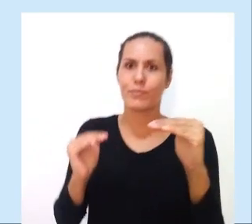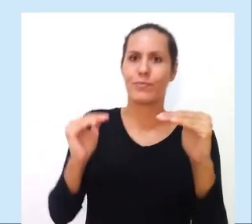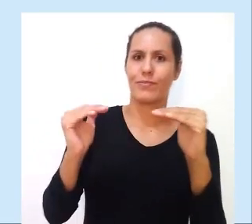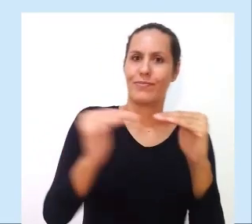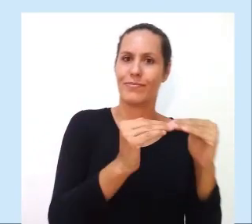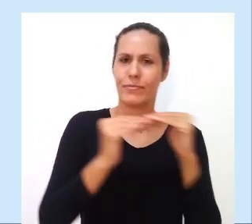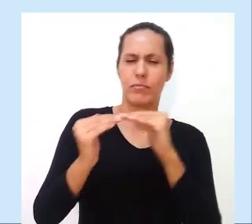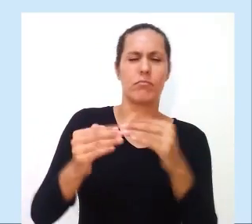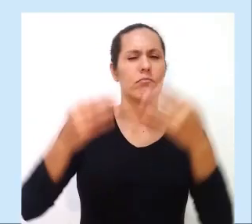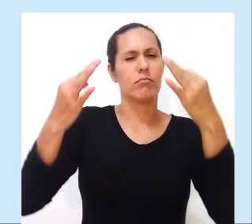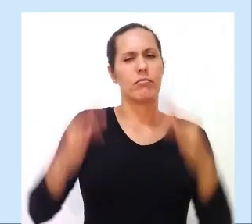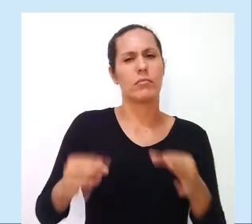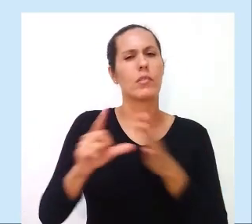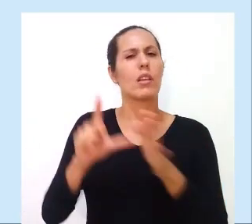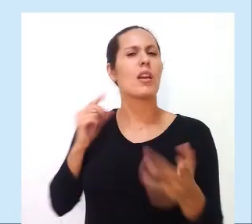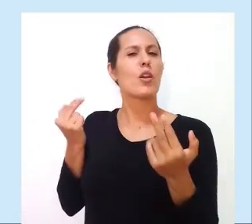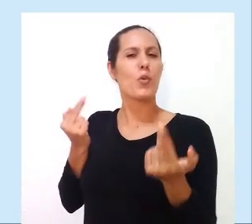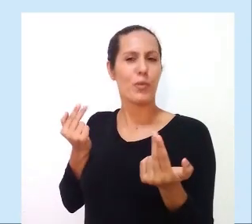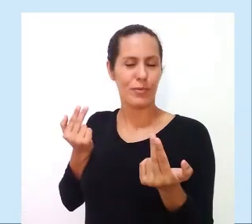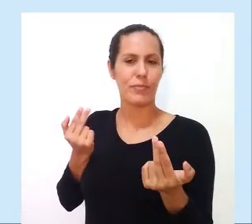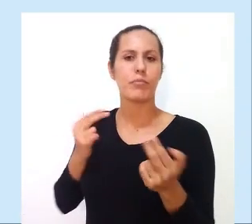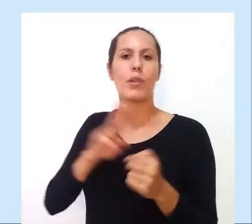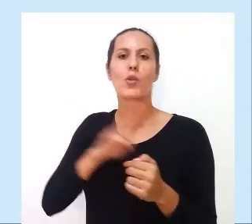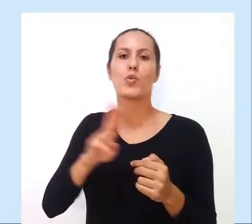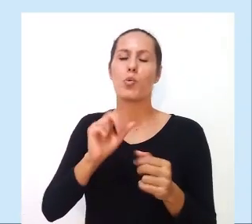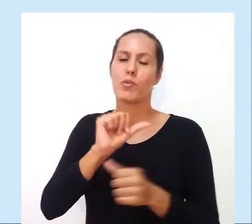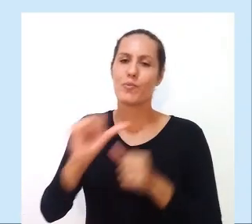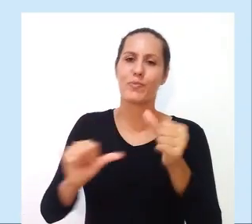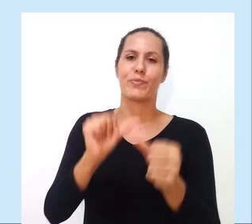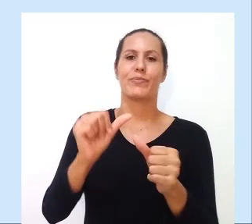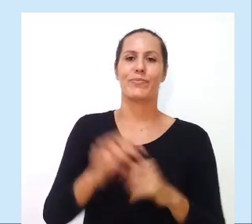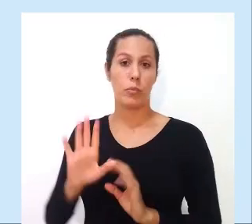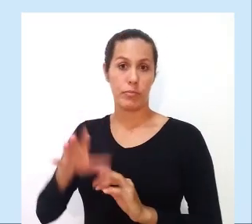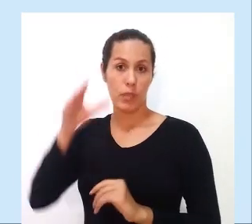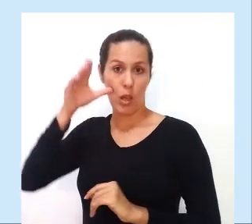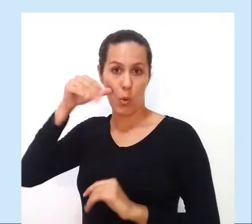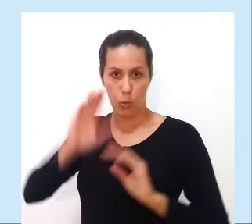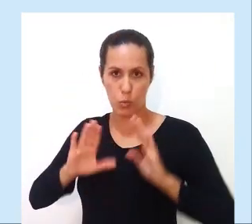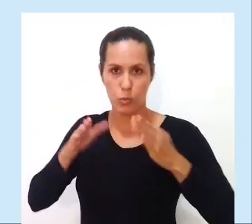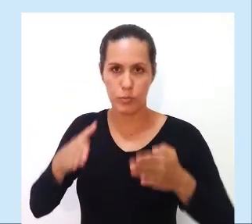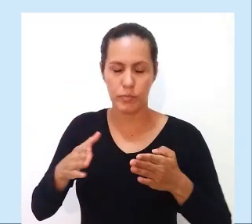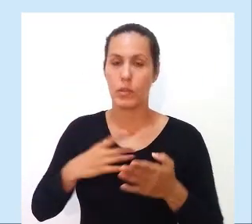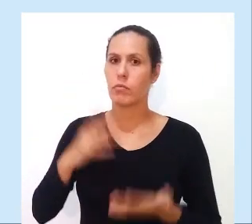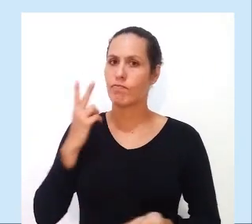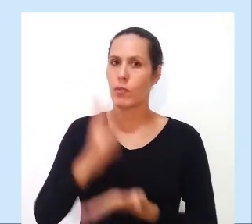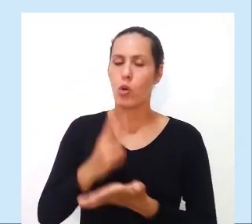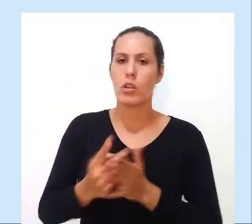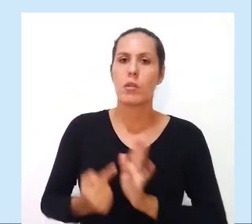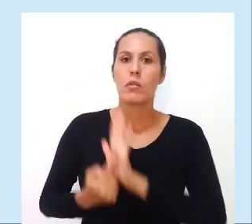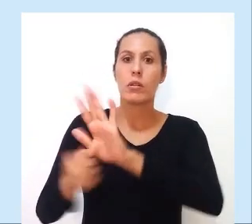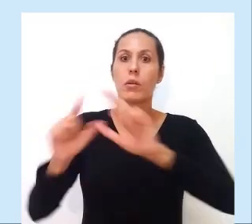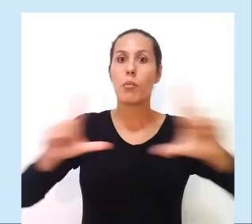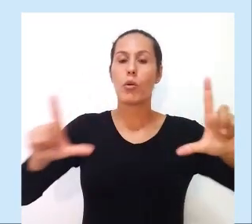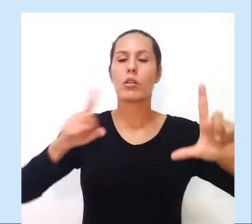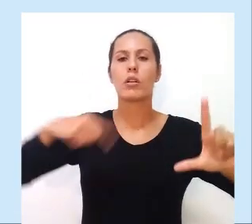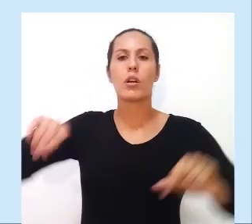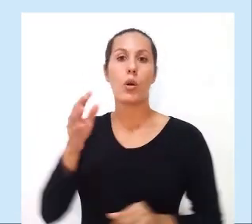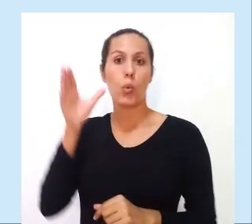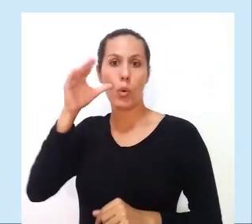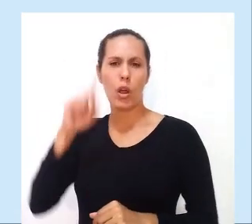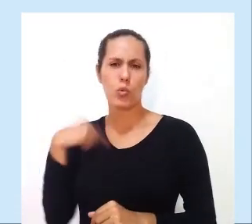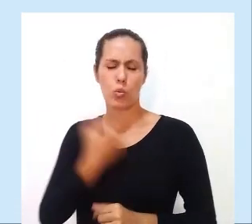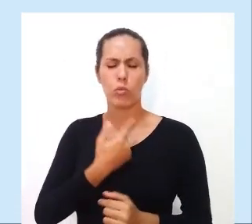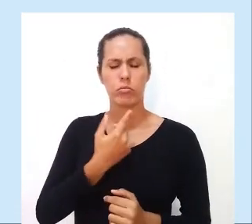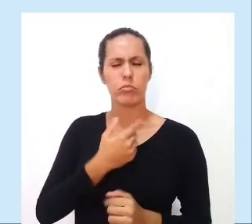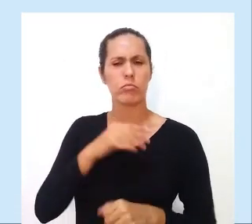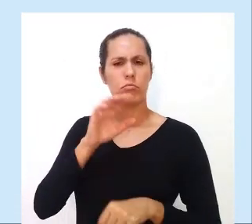hoje se dança em salões, como antigamente, só que com um nome diferente. Curiosidades. Eu sempre tento trazer para vocês